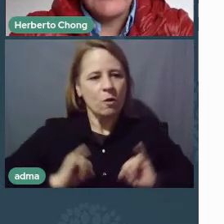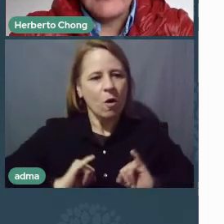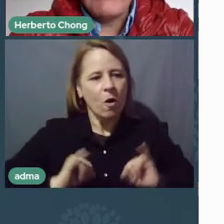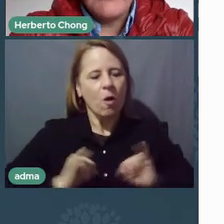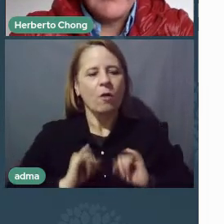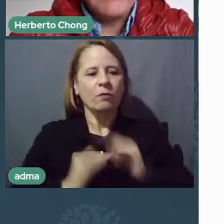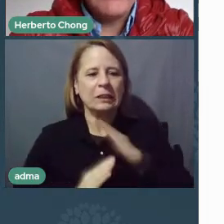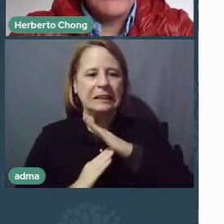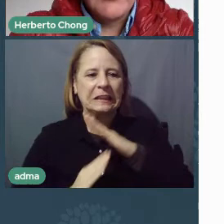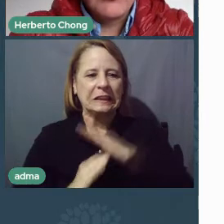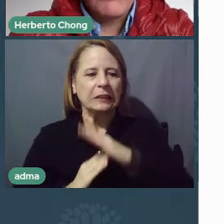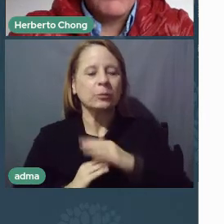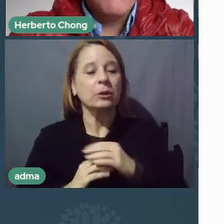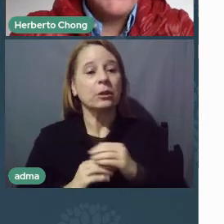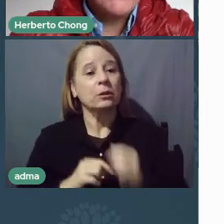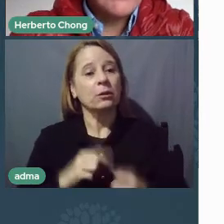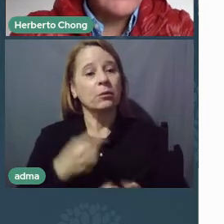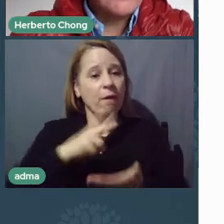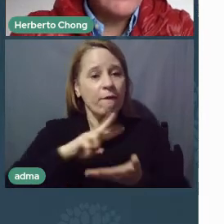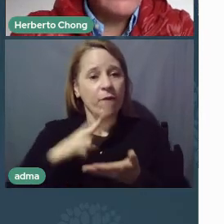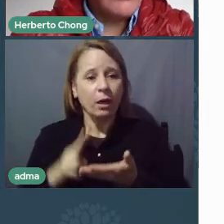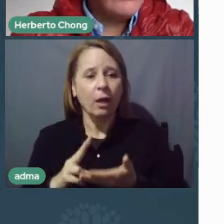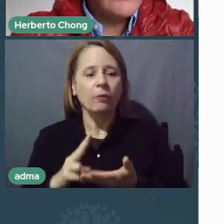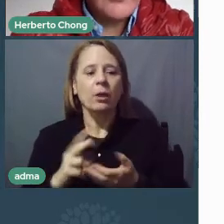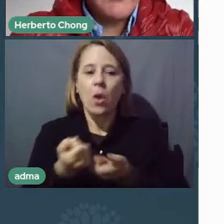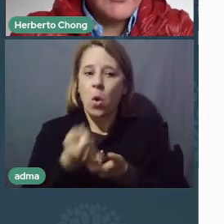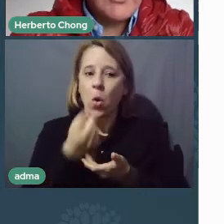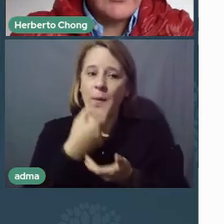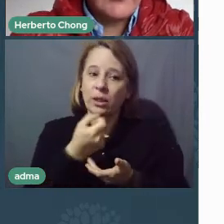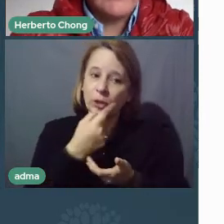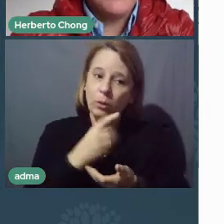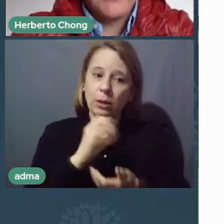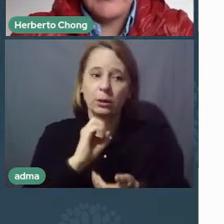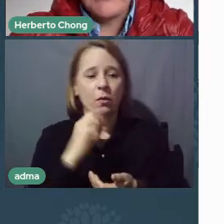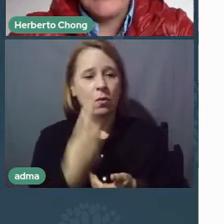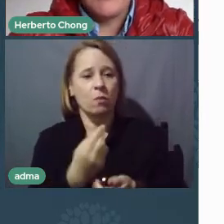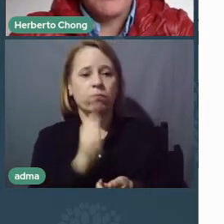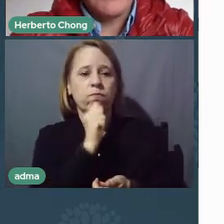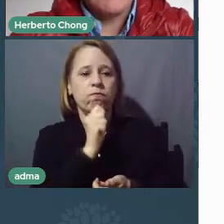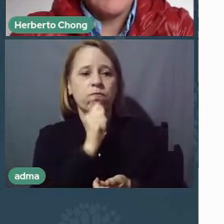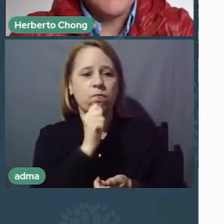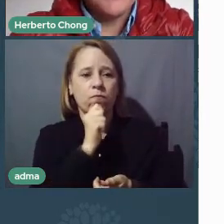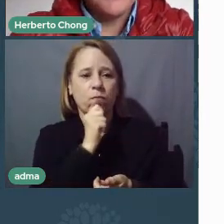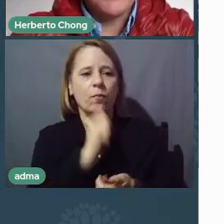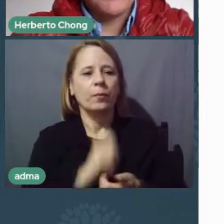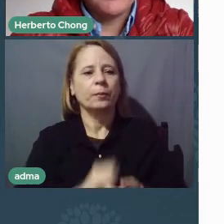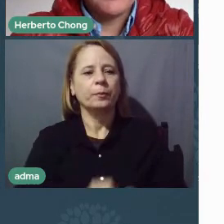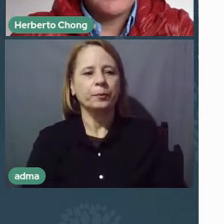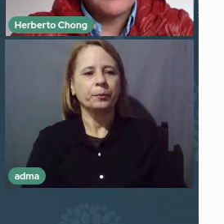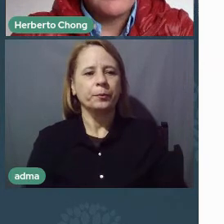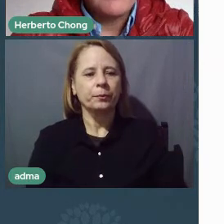fluxo aéreo, que é variável, com medicação ou sem medicação. Seguinte, por favor.